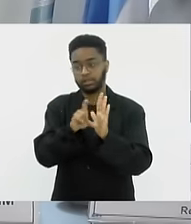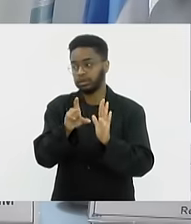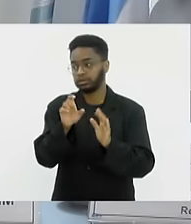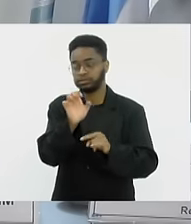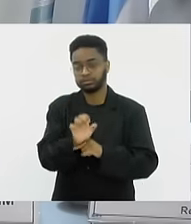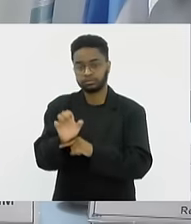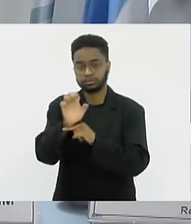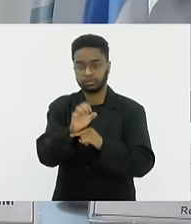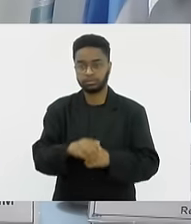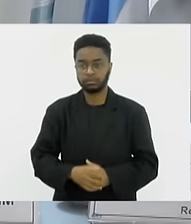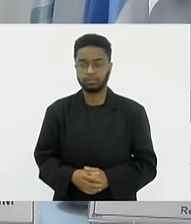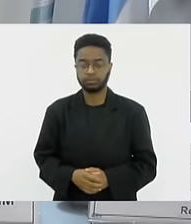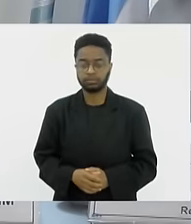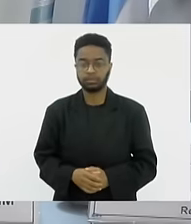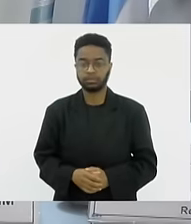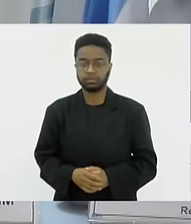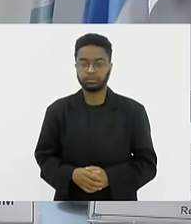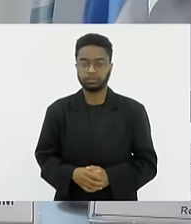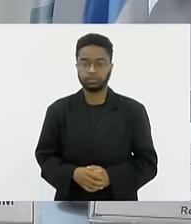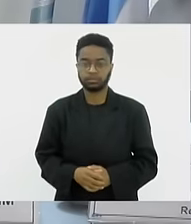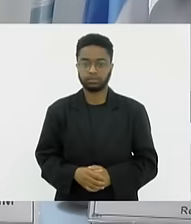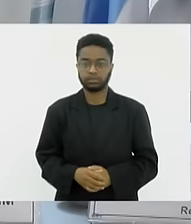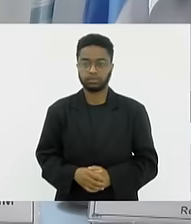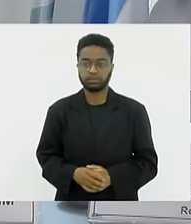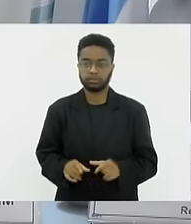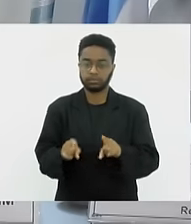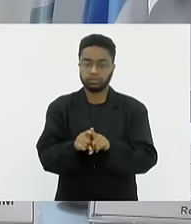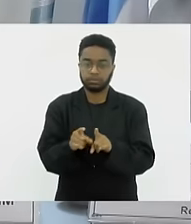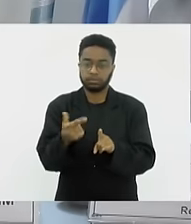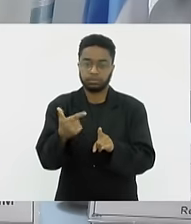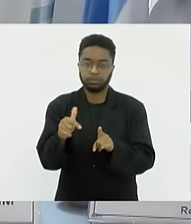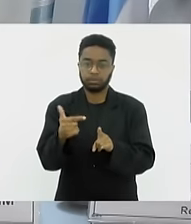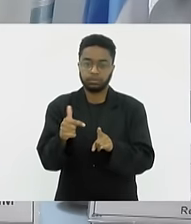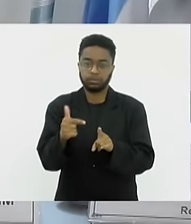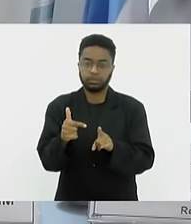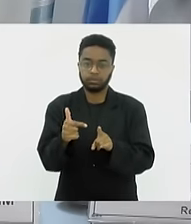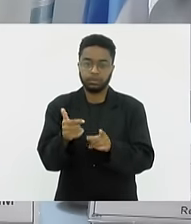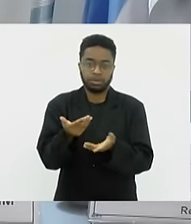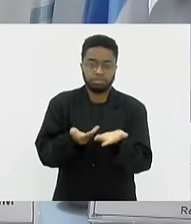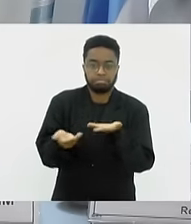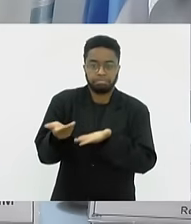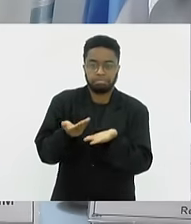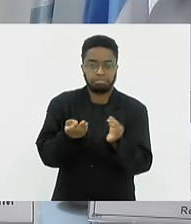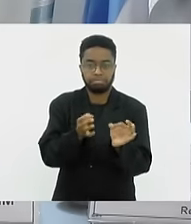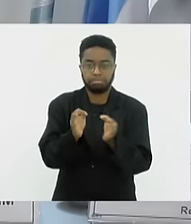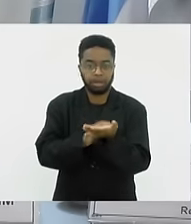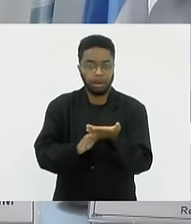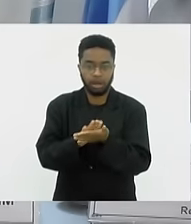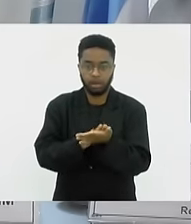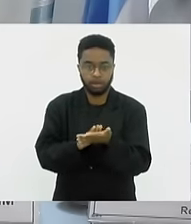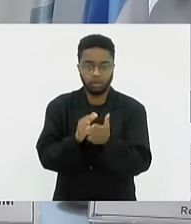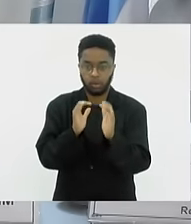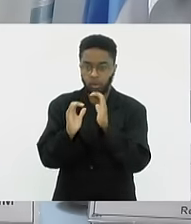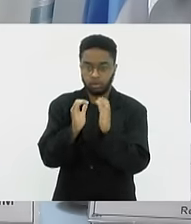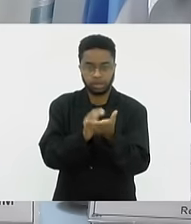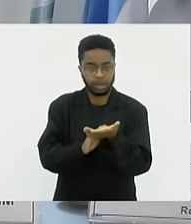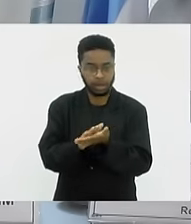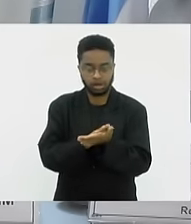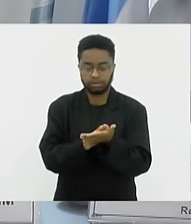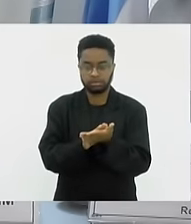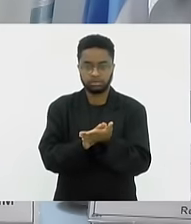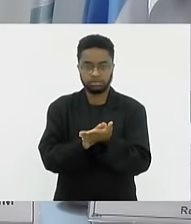E sem ordem judicial. E sem qualquer intermediação, referência, comunicação